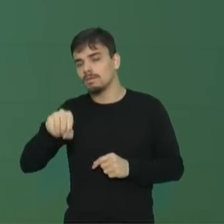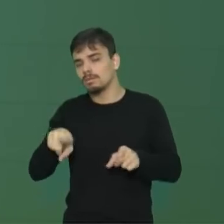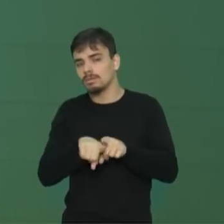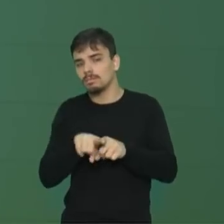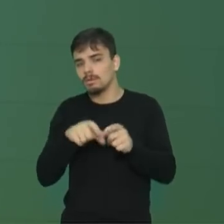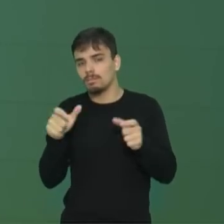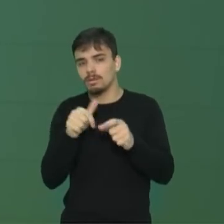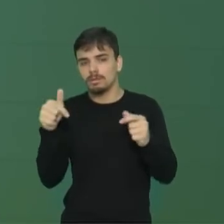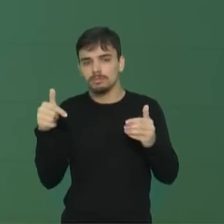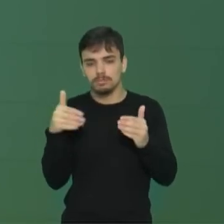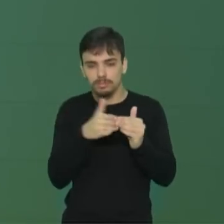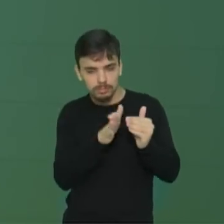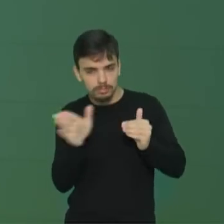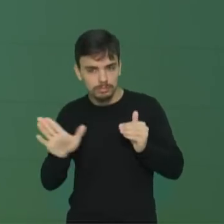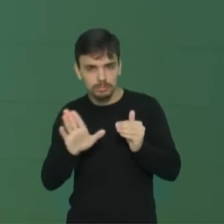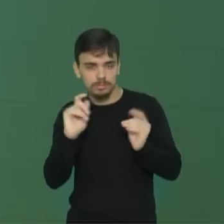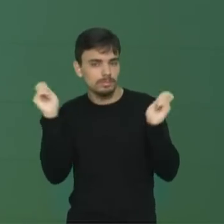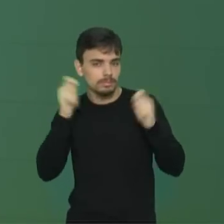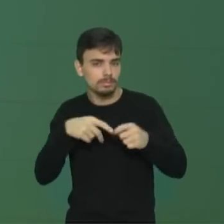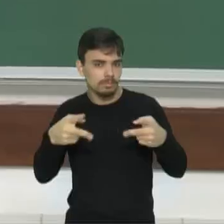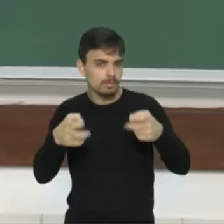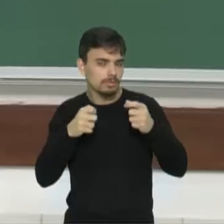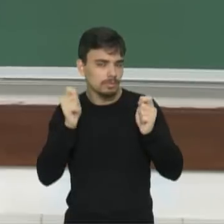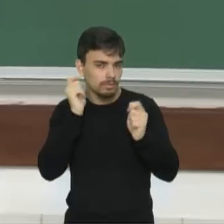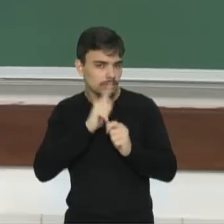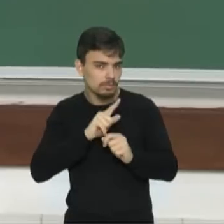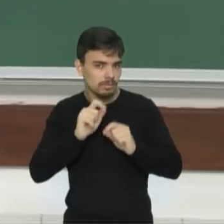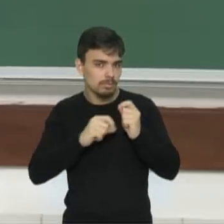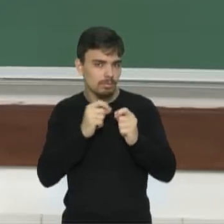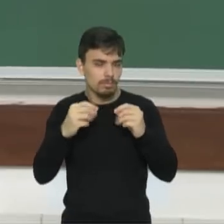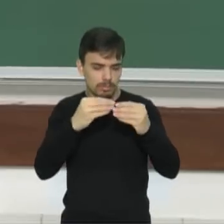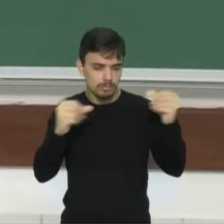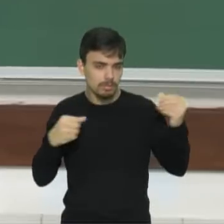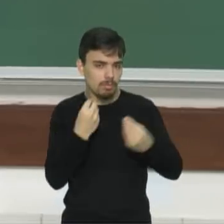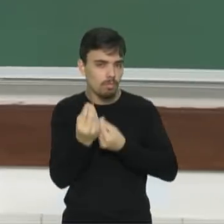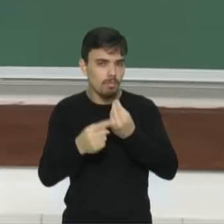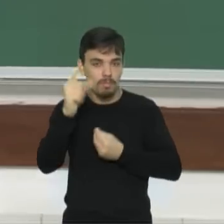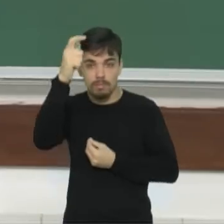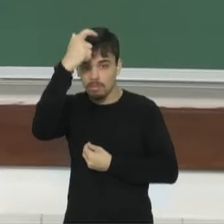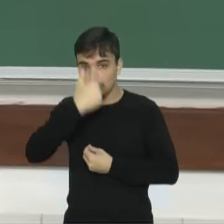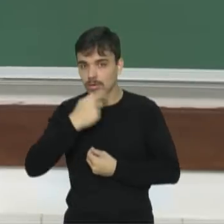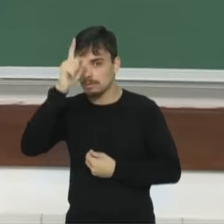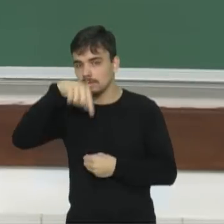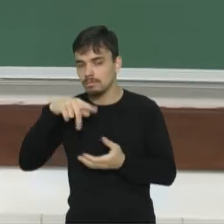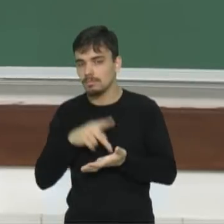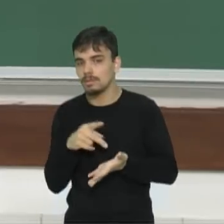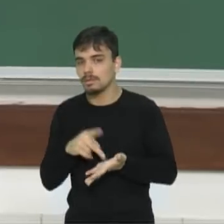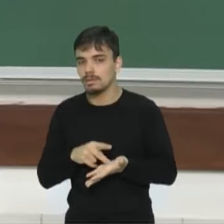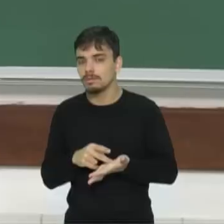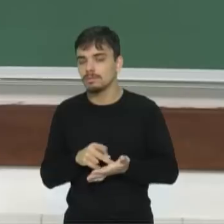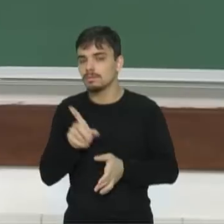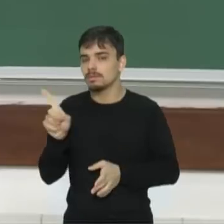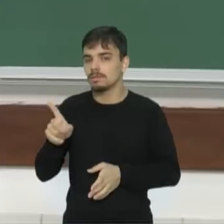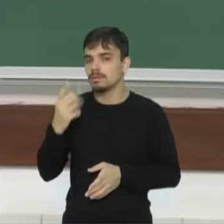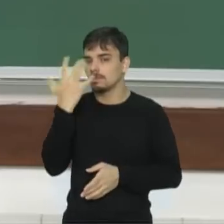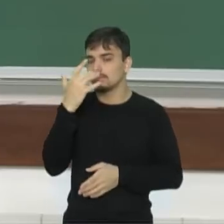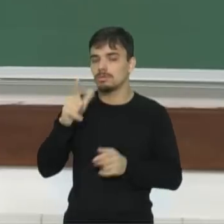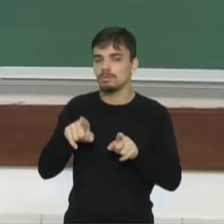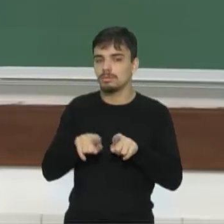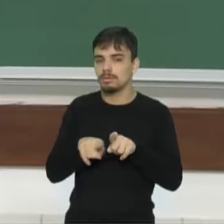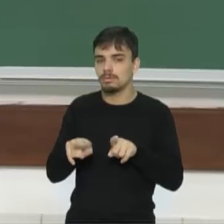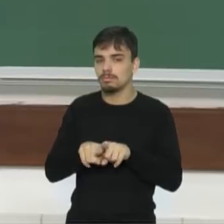pequeno desvio. Então nós não conseguimos ver puramente como nós somos. Nesses espelhos que não têm a camada de